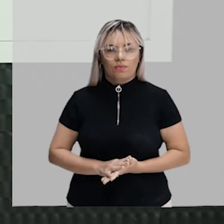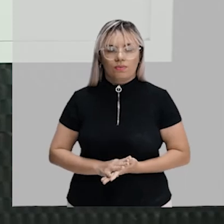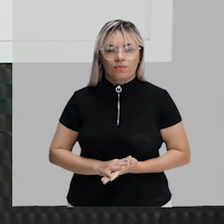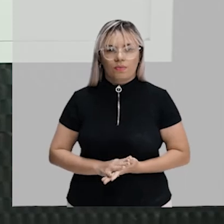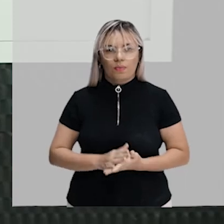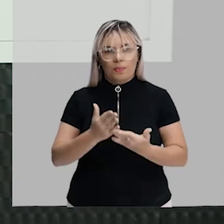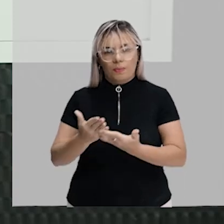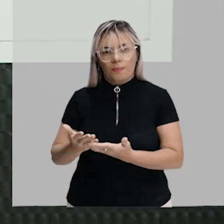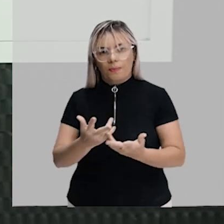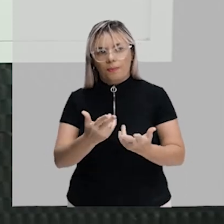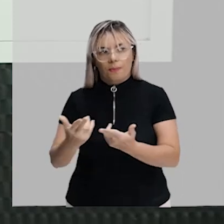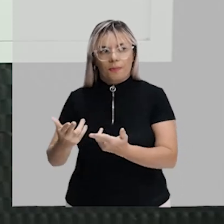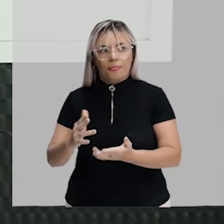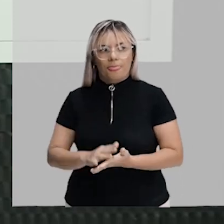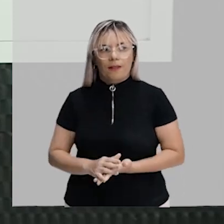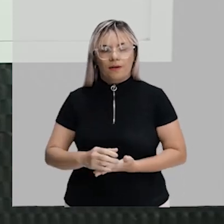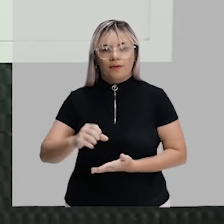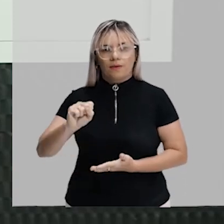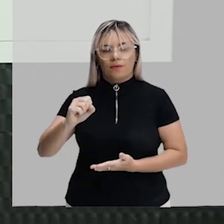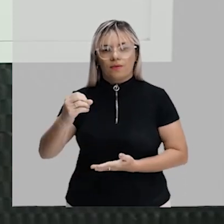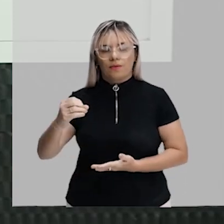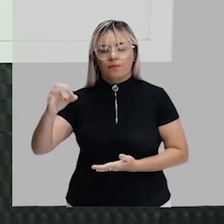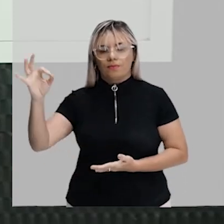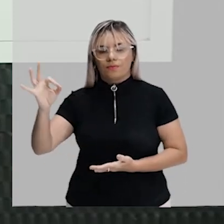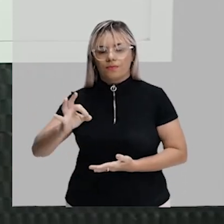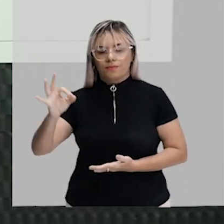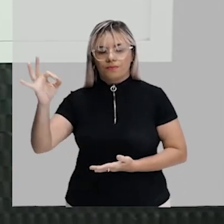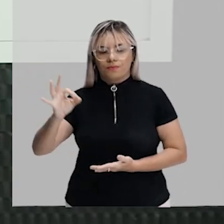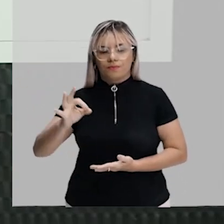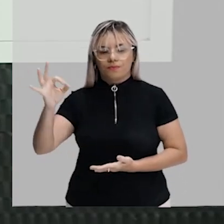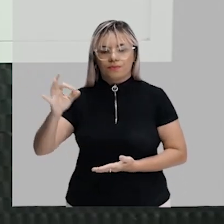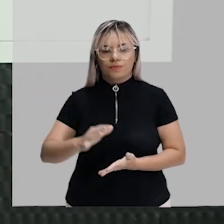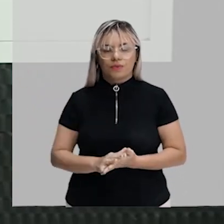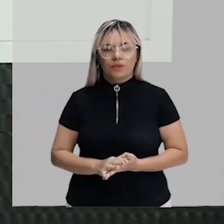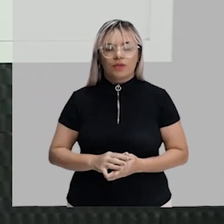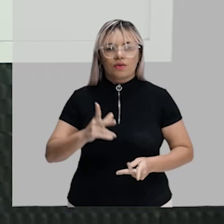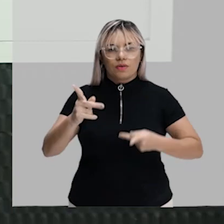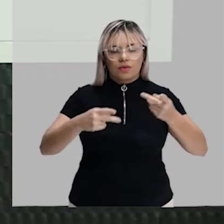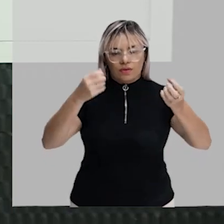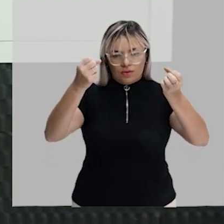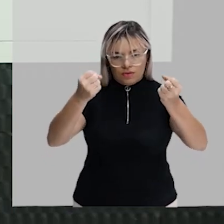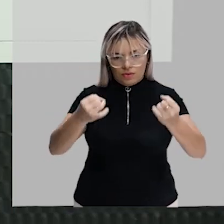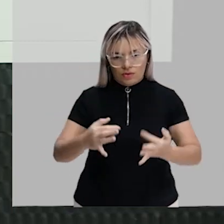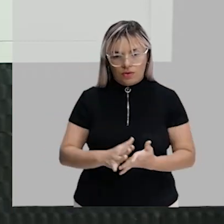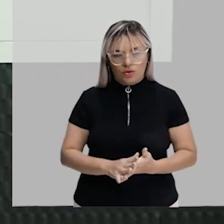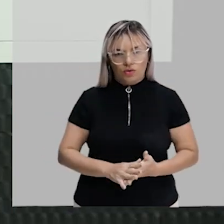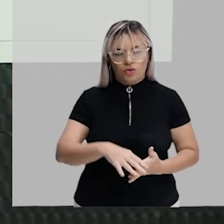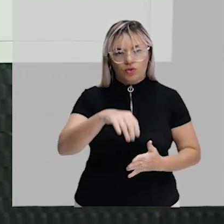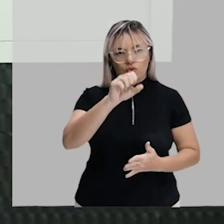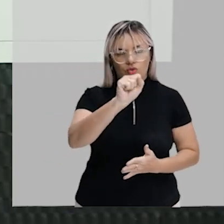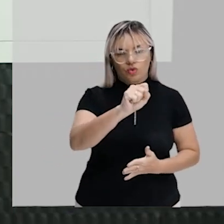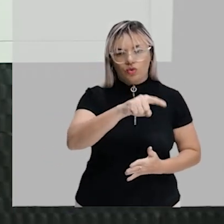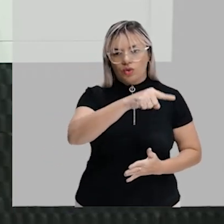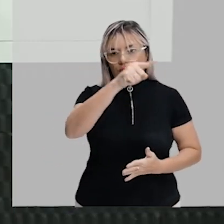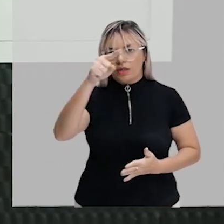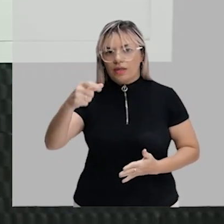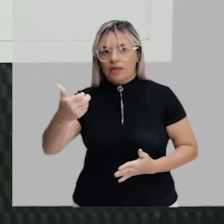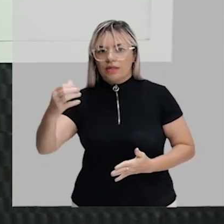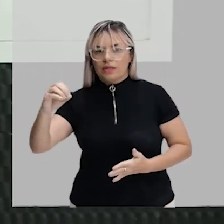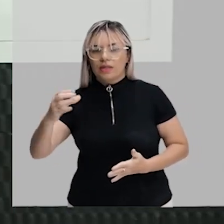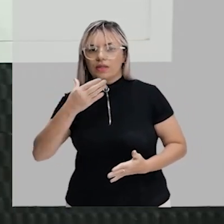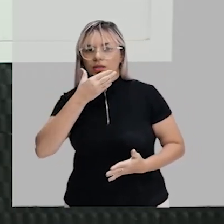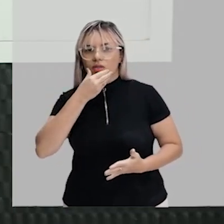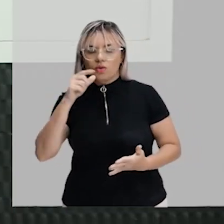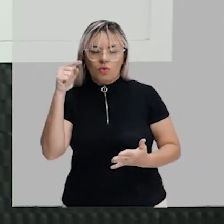80%. Então, dizer que de 8 a cada 10 cuidam da sua beleza, sua